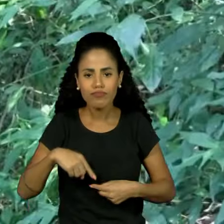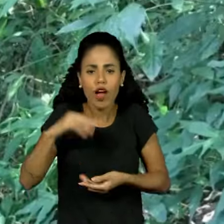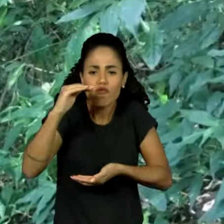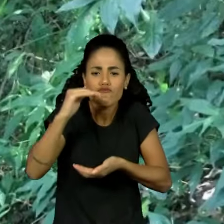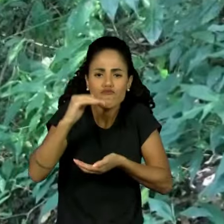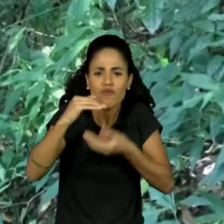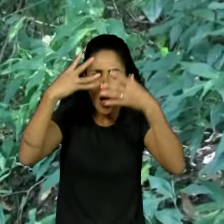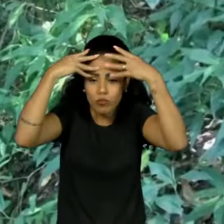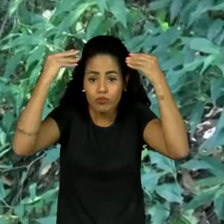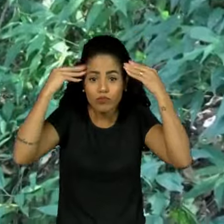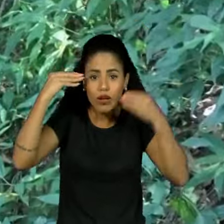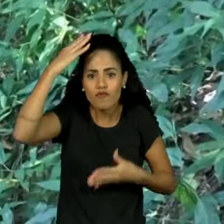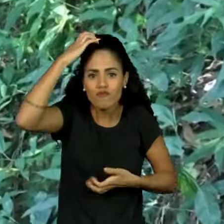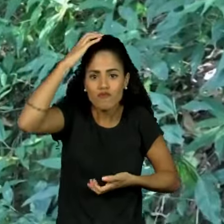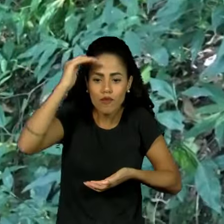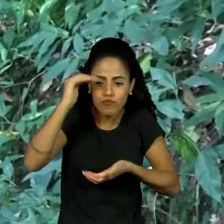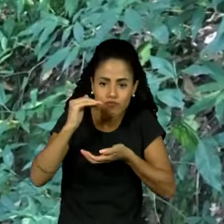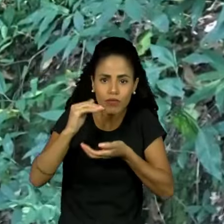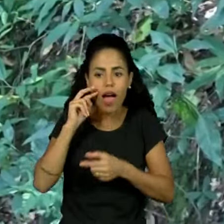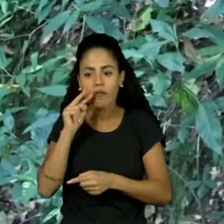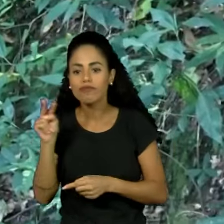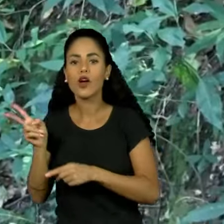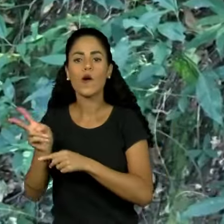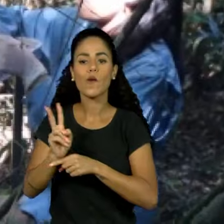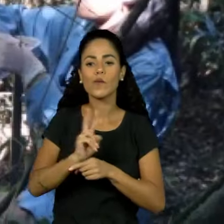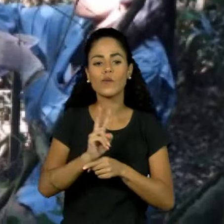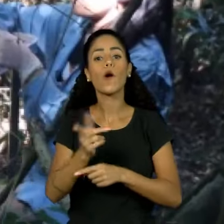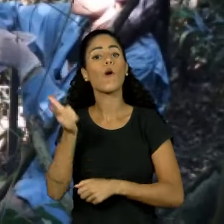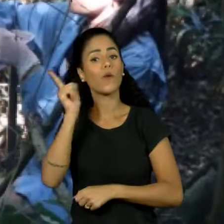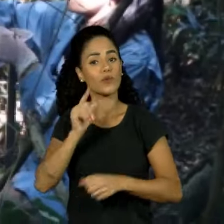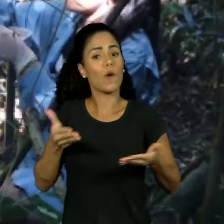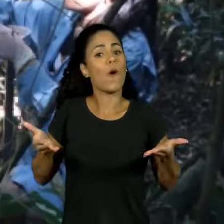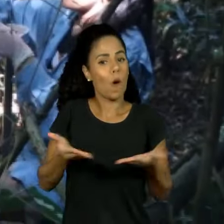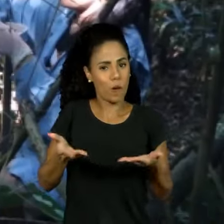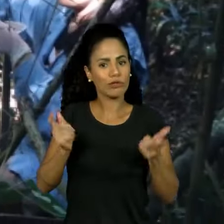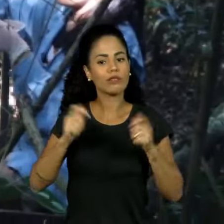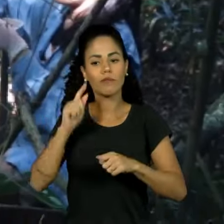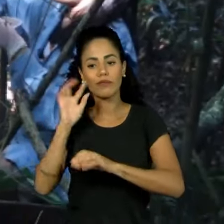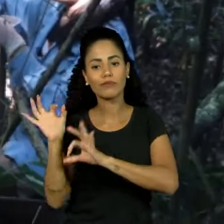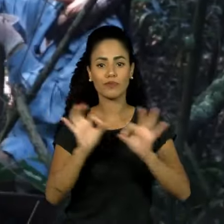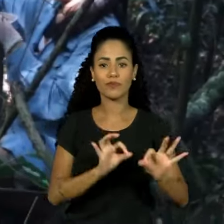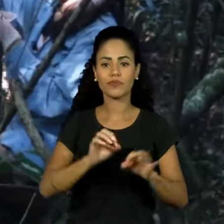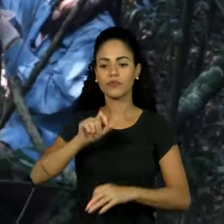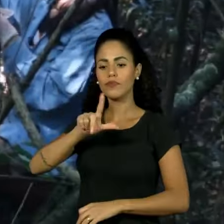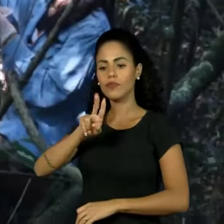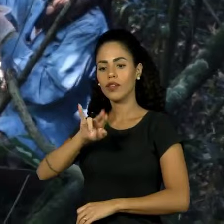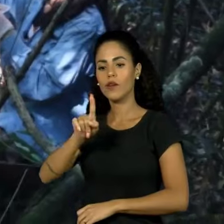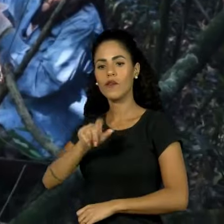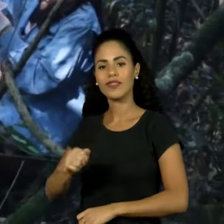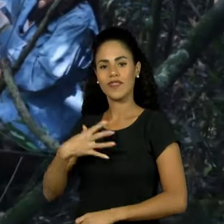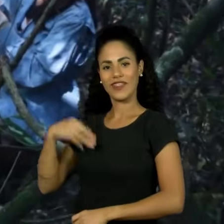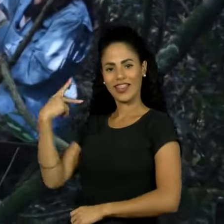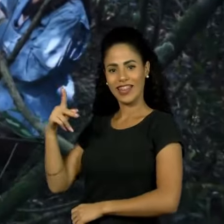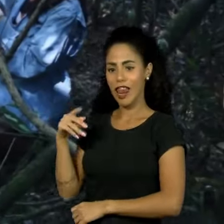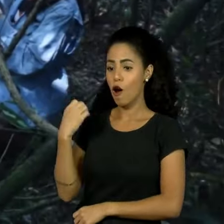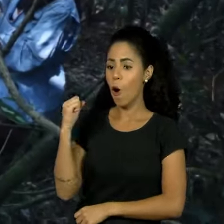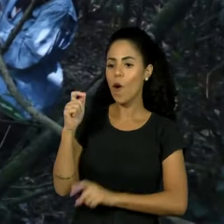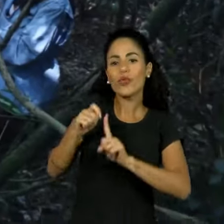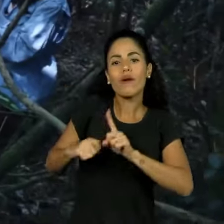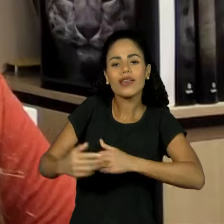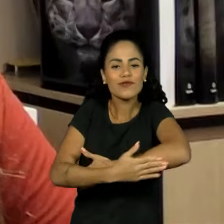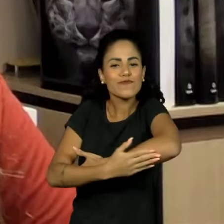floresta. Sofia acompanhou atividades de campo. Hoje, ela também é mãe da Luísa, de 8 meses.